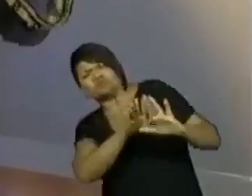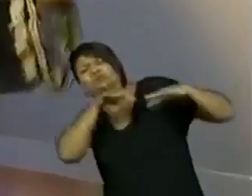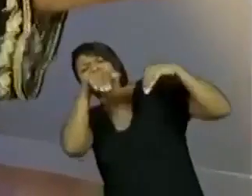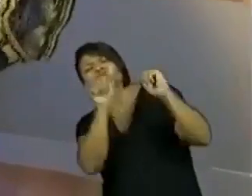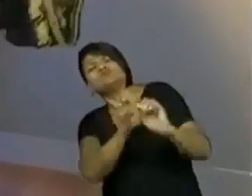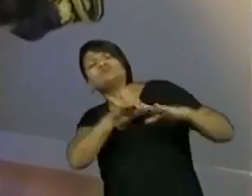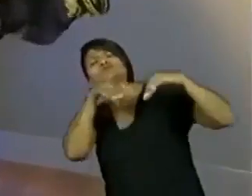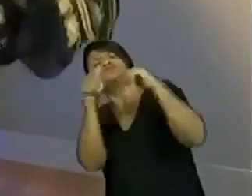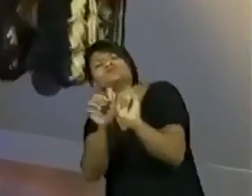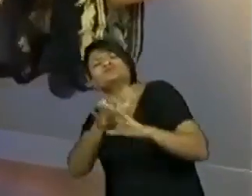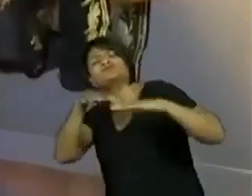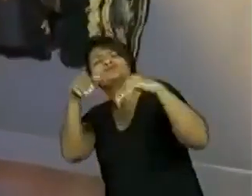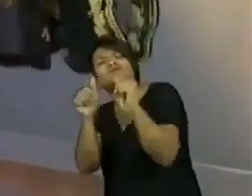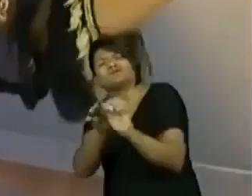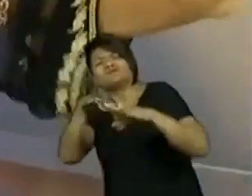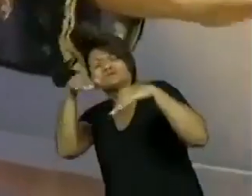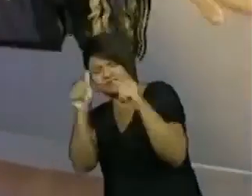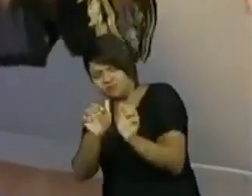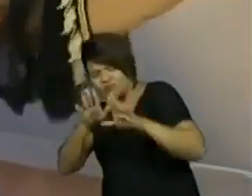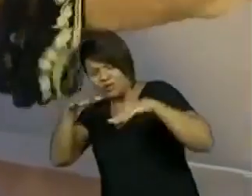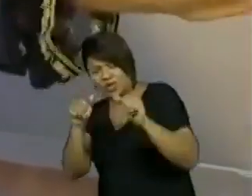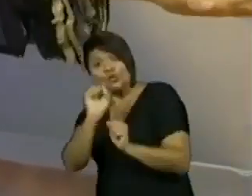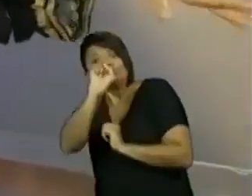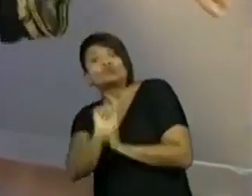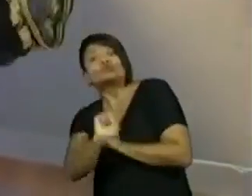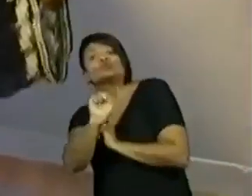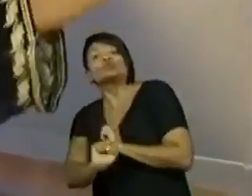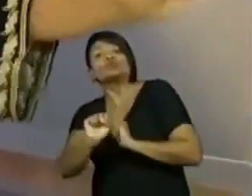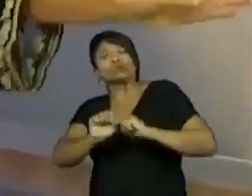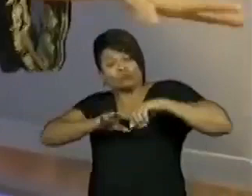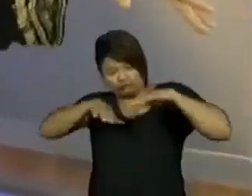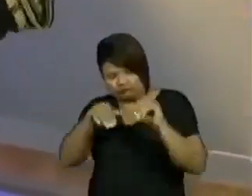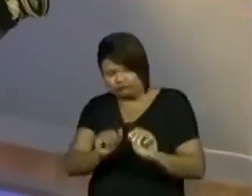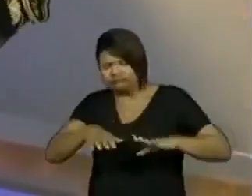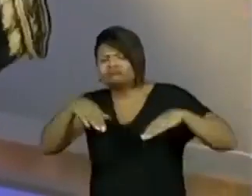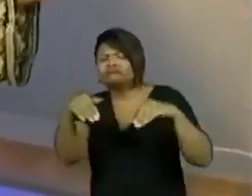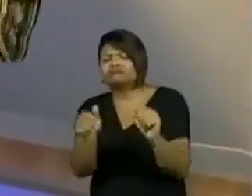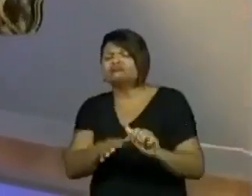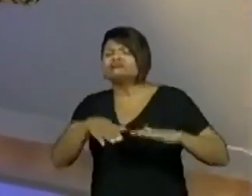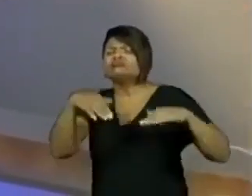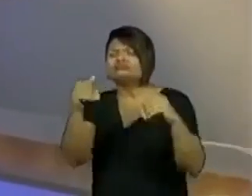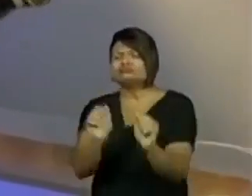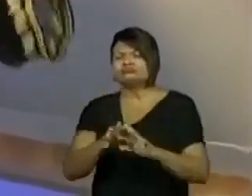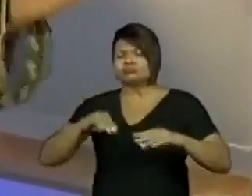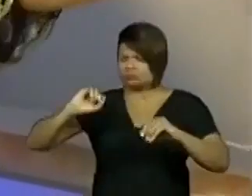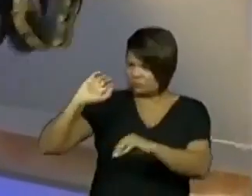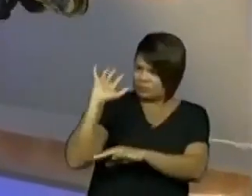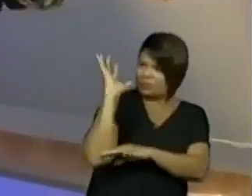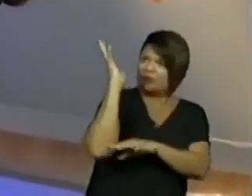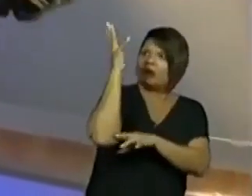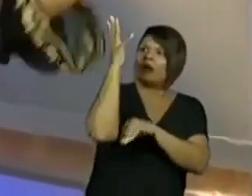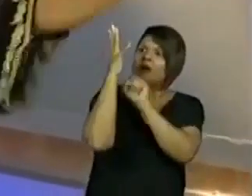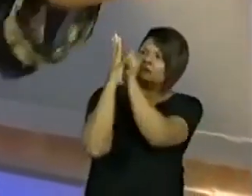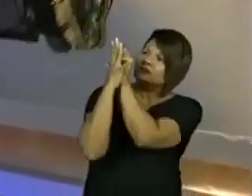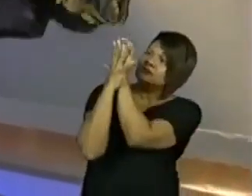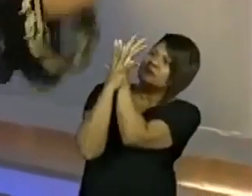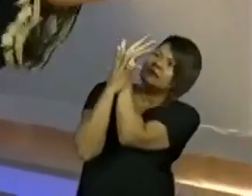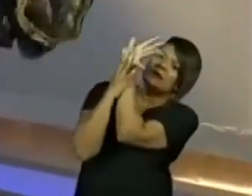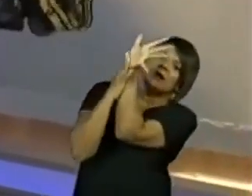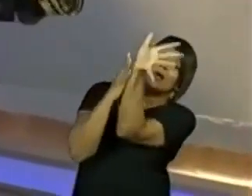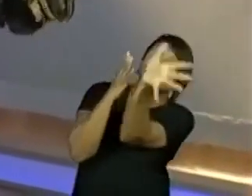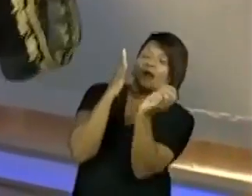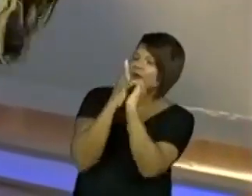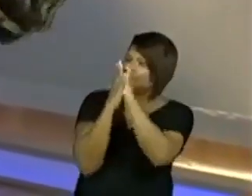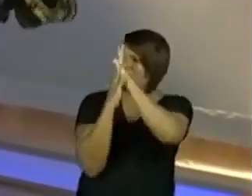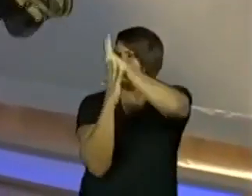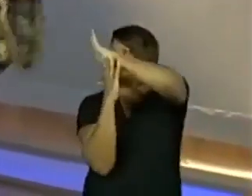em direção ao sul, onde encontrou a primeira árvore, a grande palmeira ancestral. E ele disse: